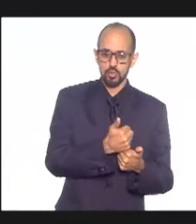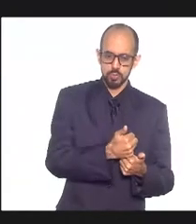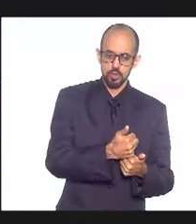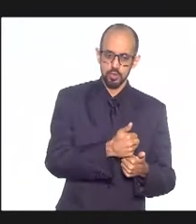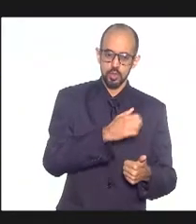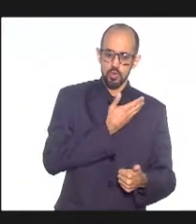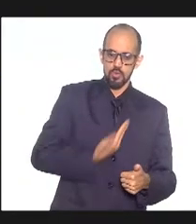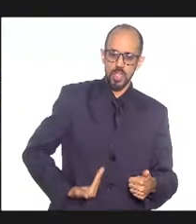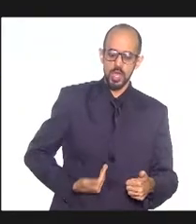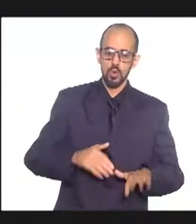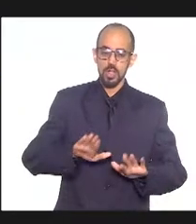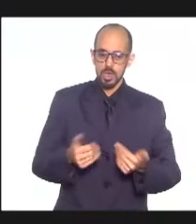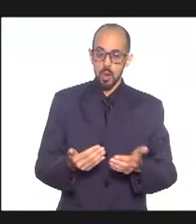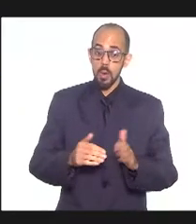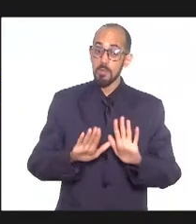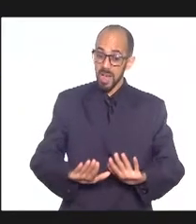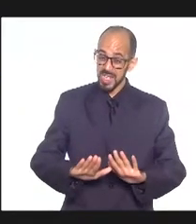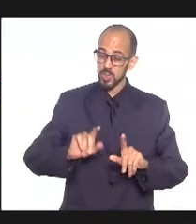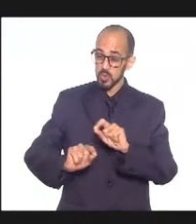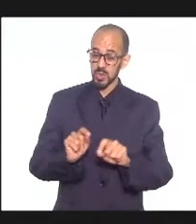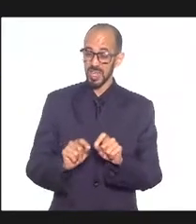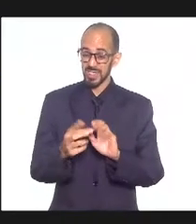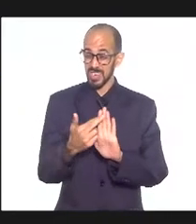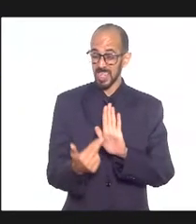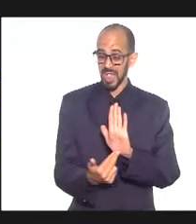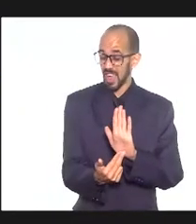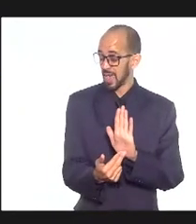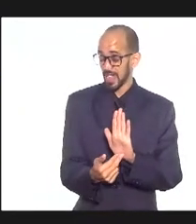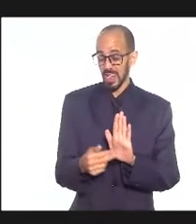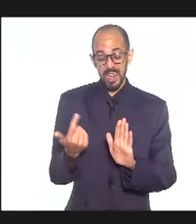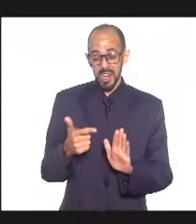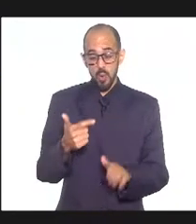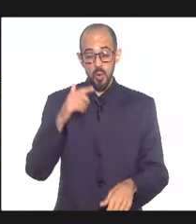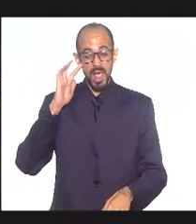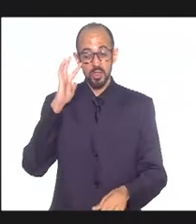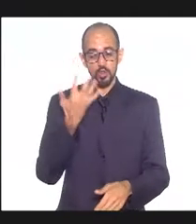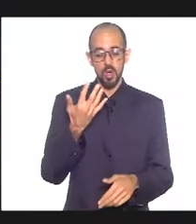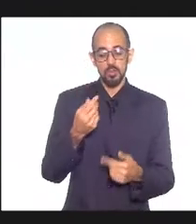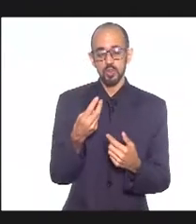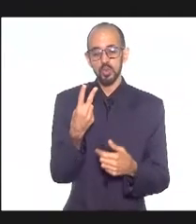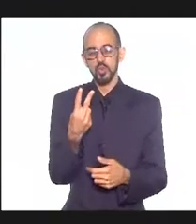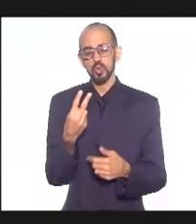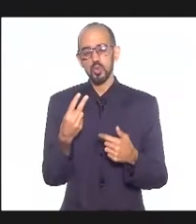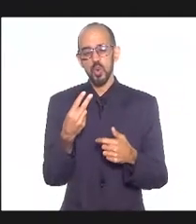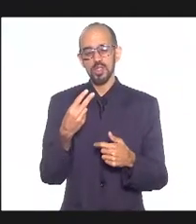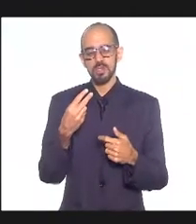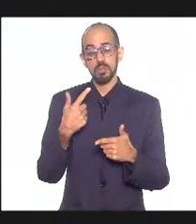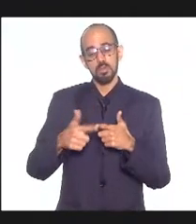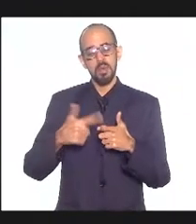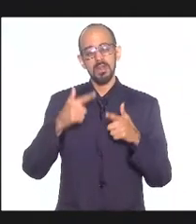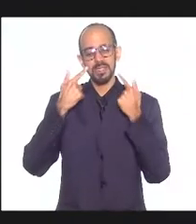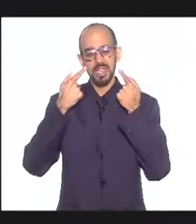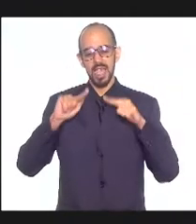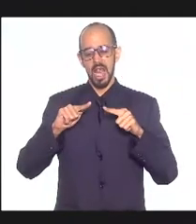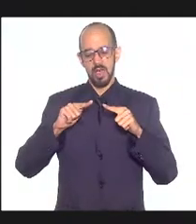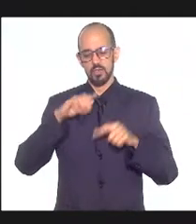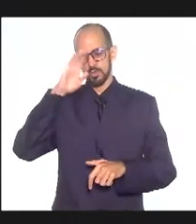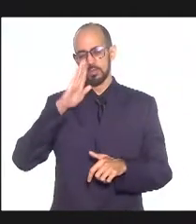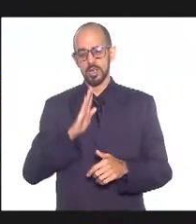do gás, ele não resolve dois graves problemas que o Brasil está vivendo hoje. Primeiro, que